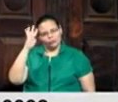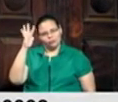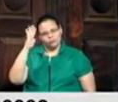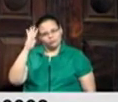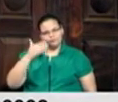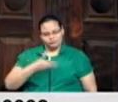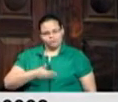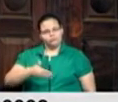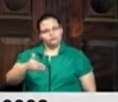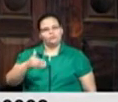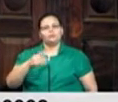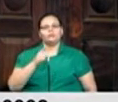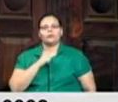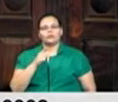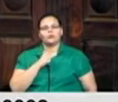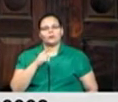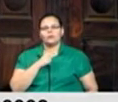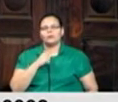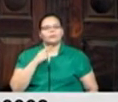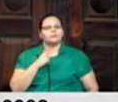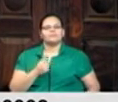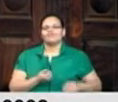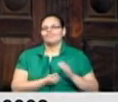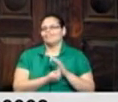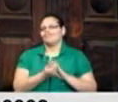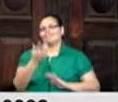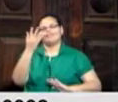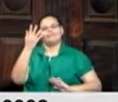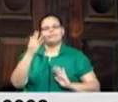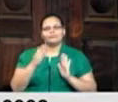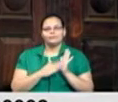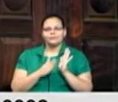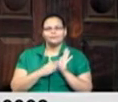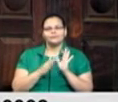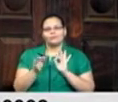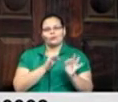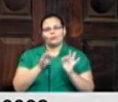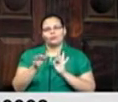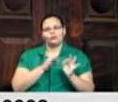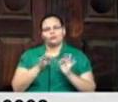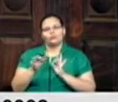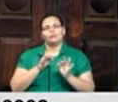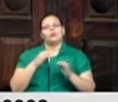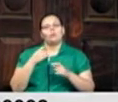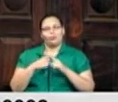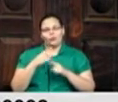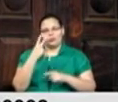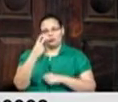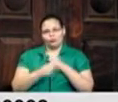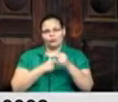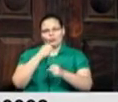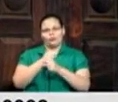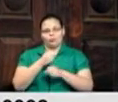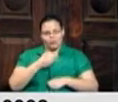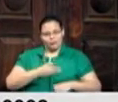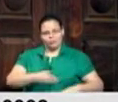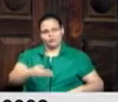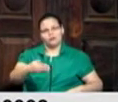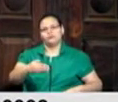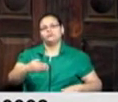frente a ter múltiplos projetos, até porque 2 anos para